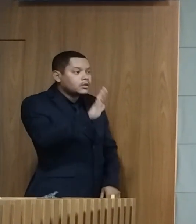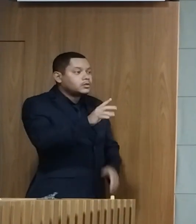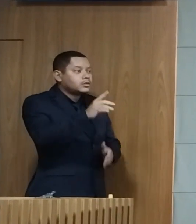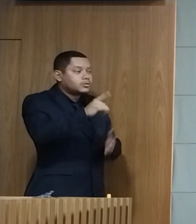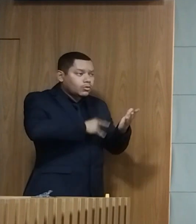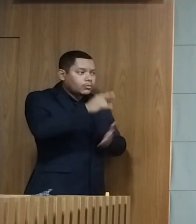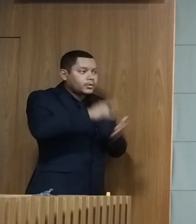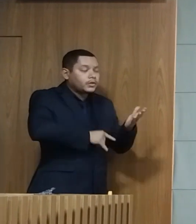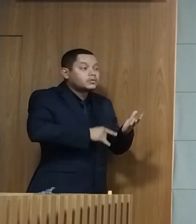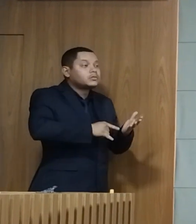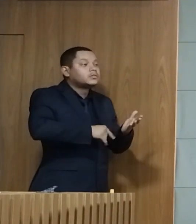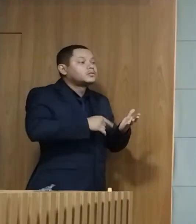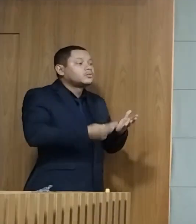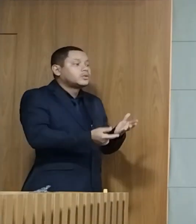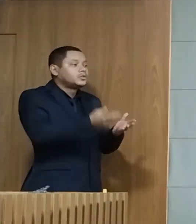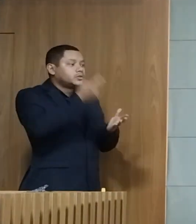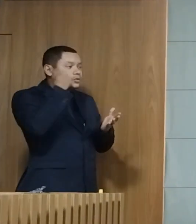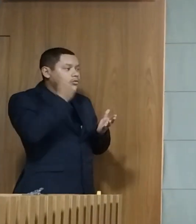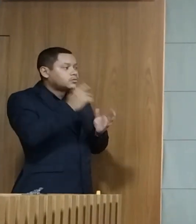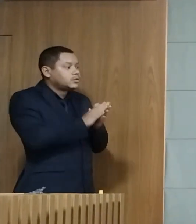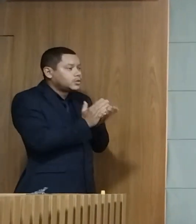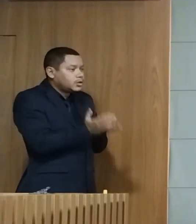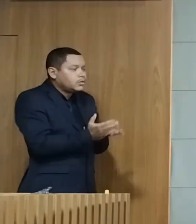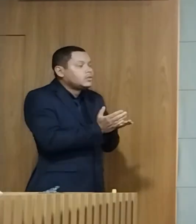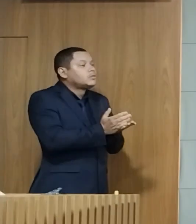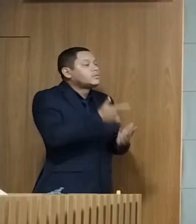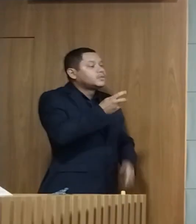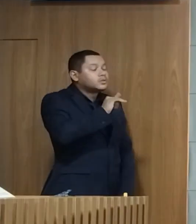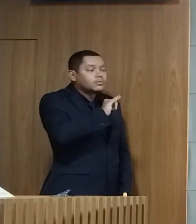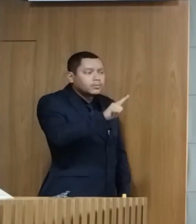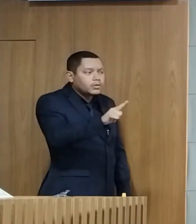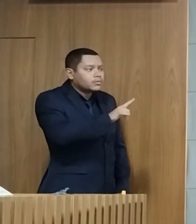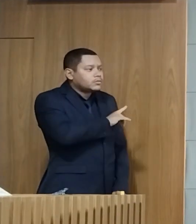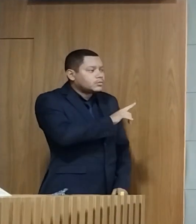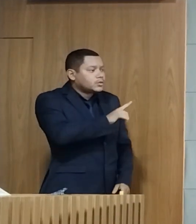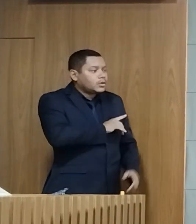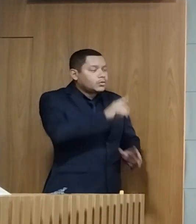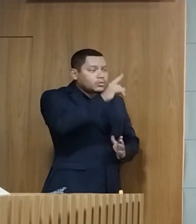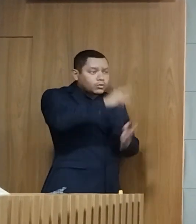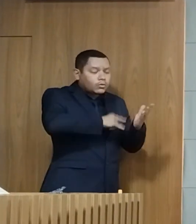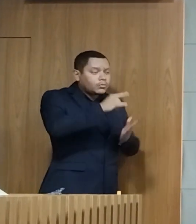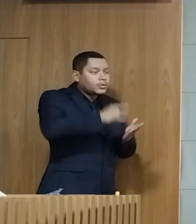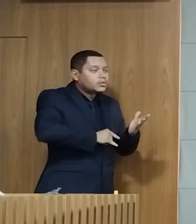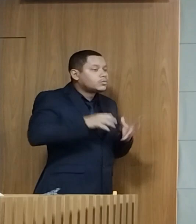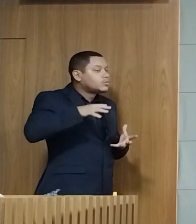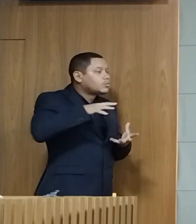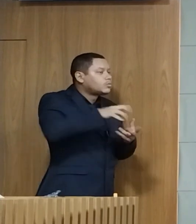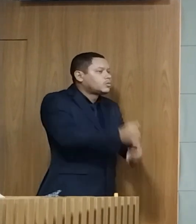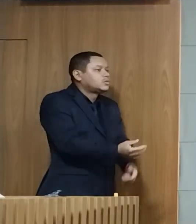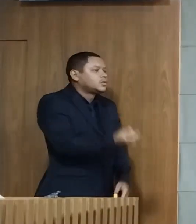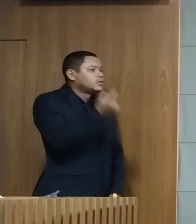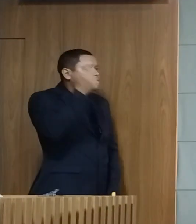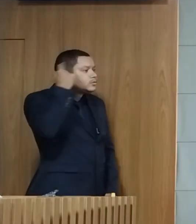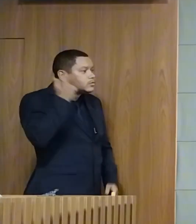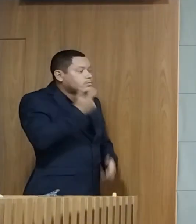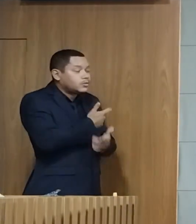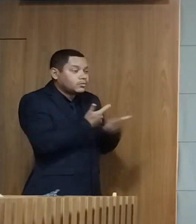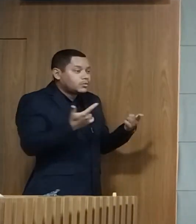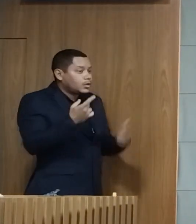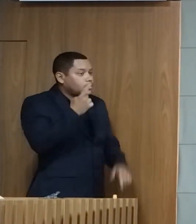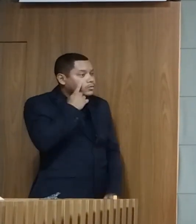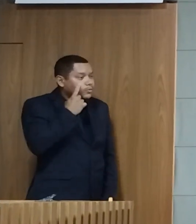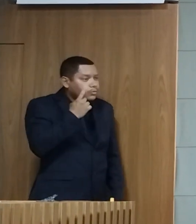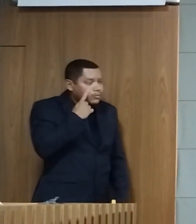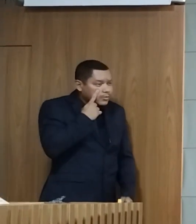mil, e do Antigo Testamento, do que qualquer documento do mundo antigo. E ninguém duvida de